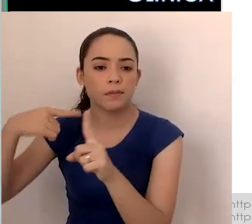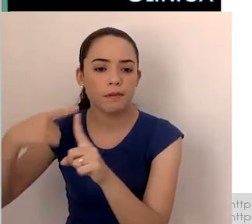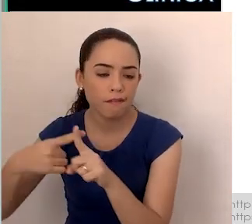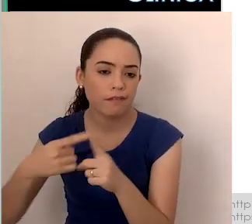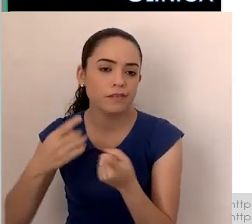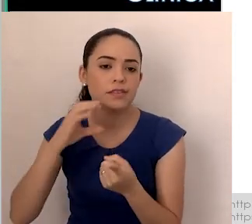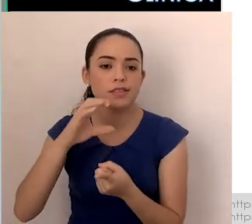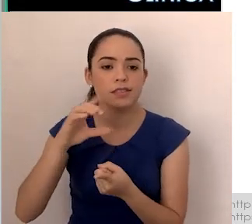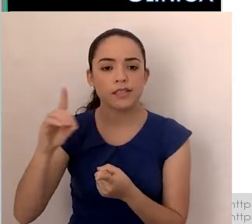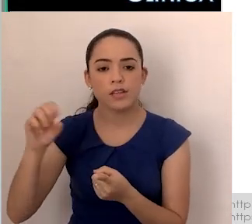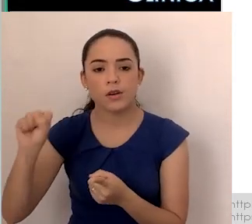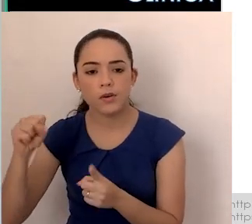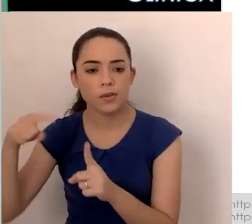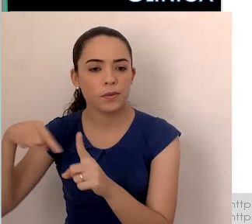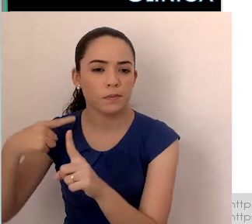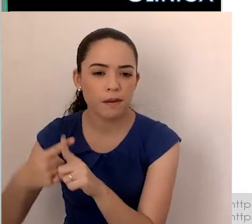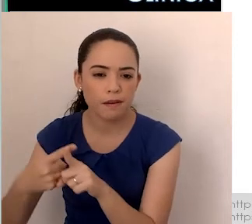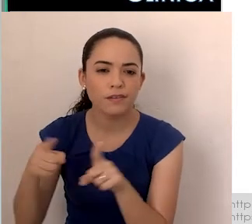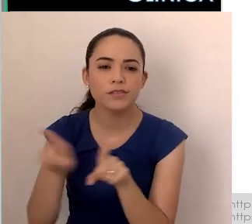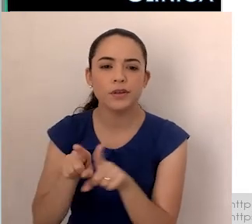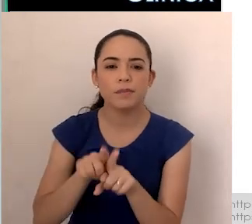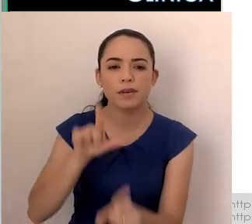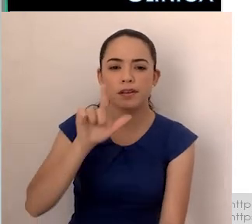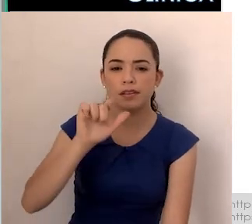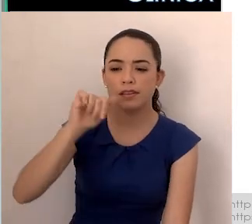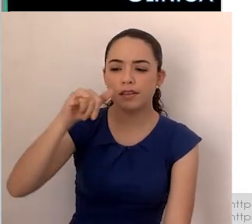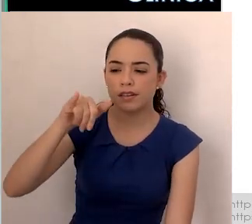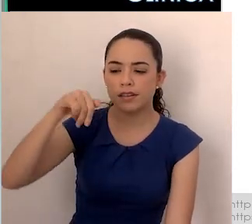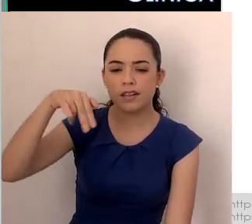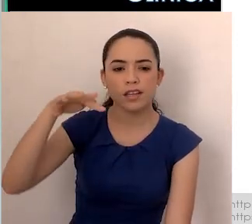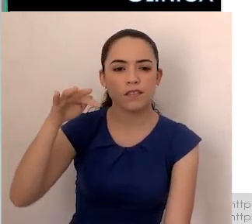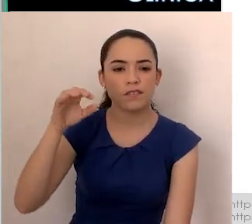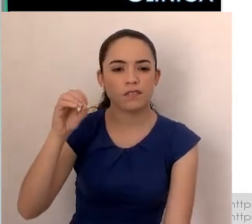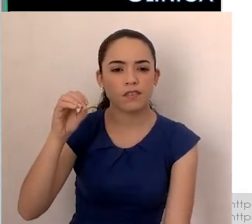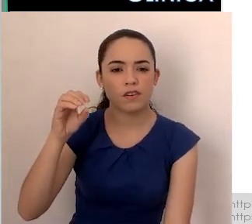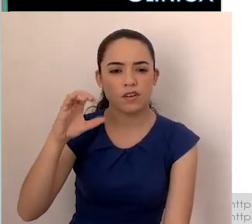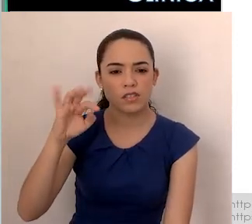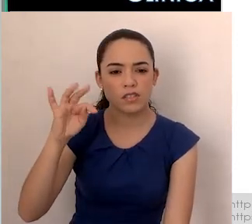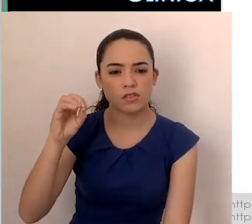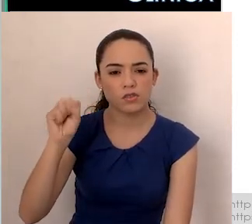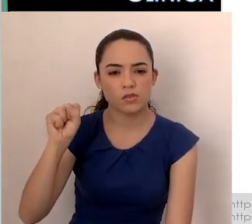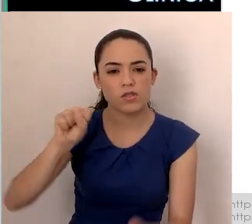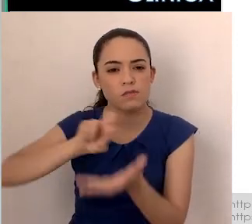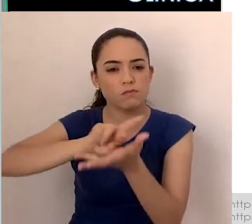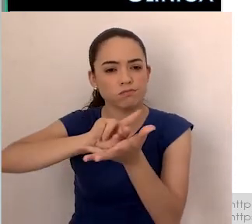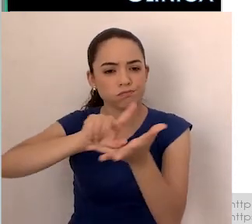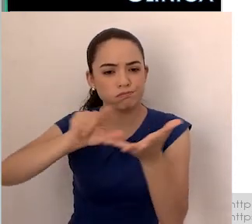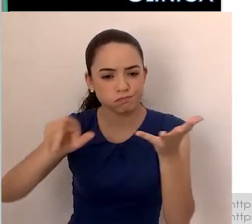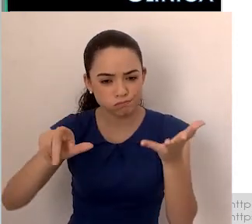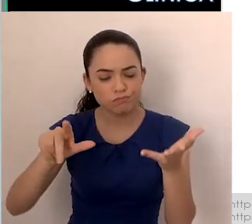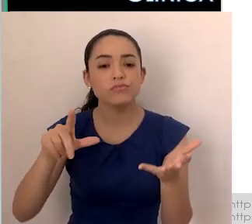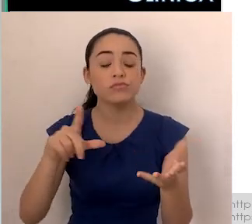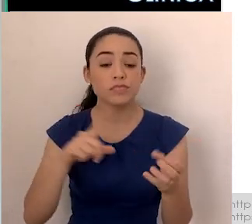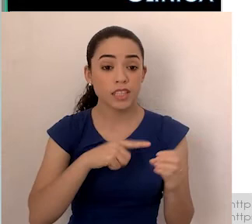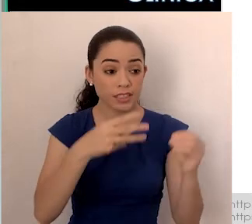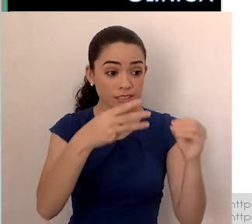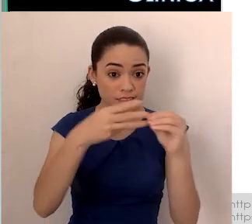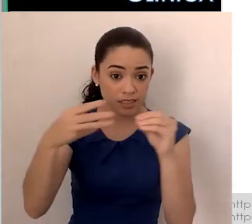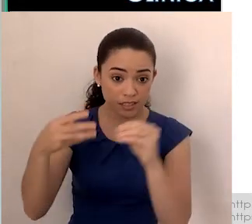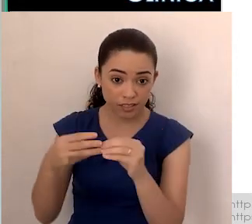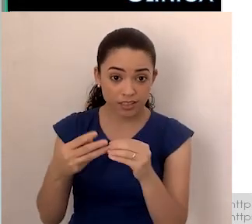C, CD4+, CD8+, linfócitos T helper do tipo 1 e 2 e linfócitos T natural